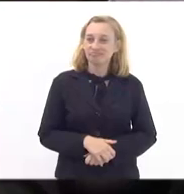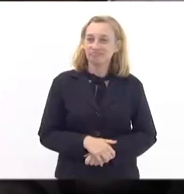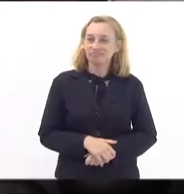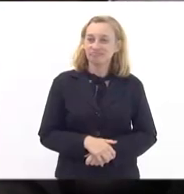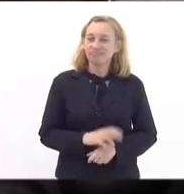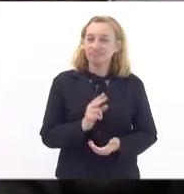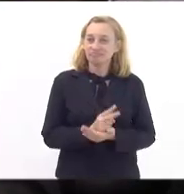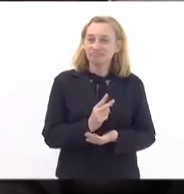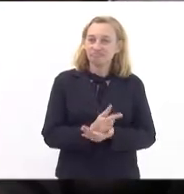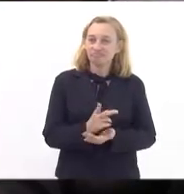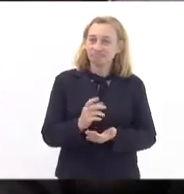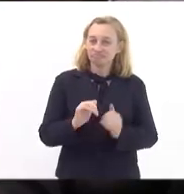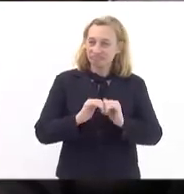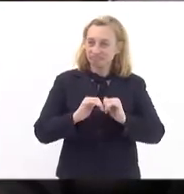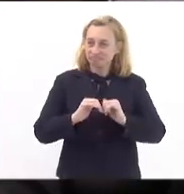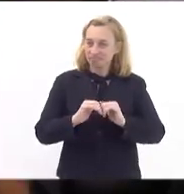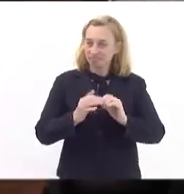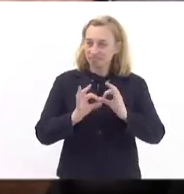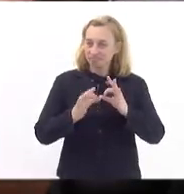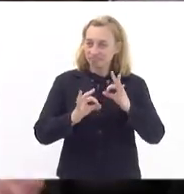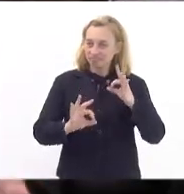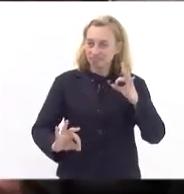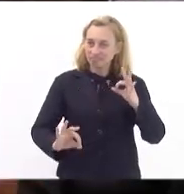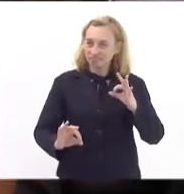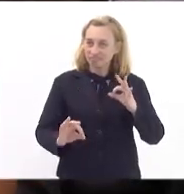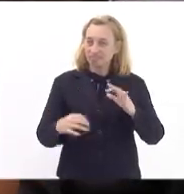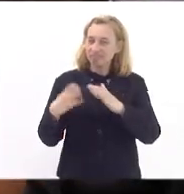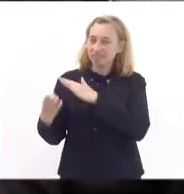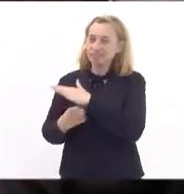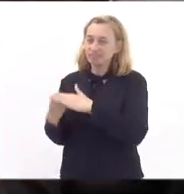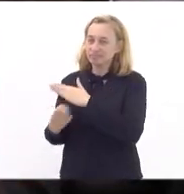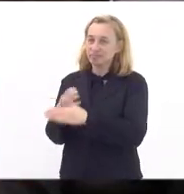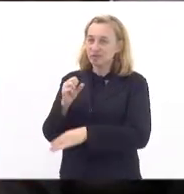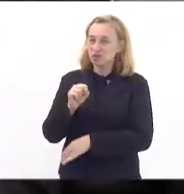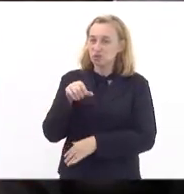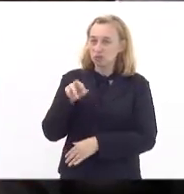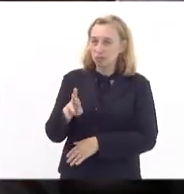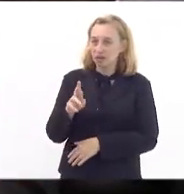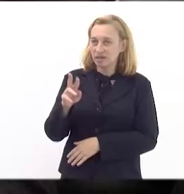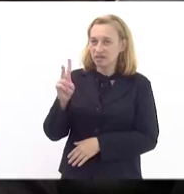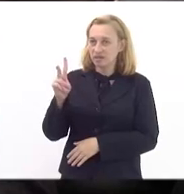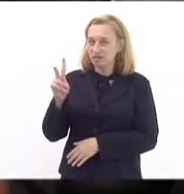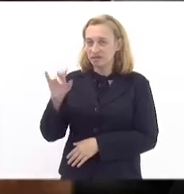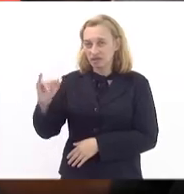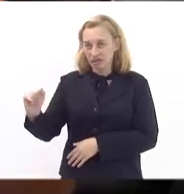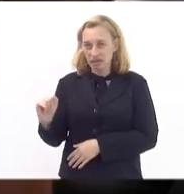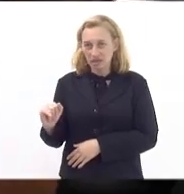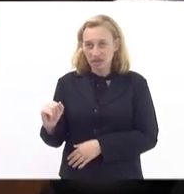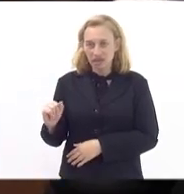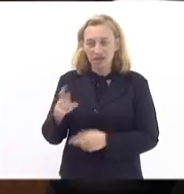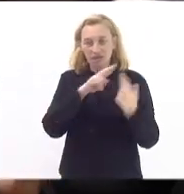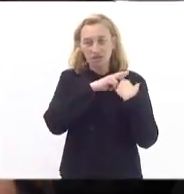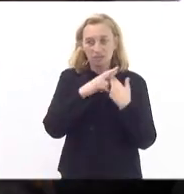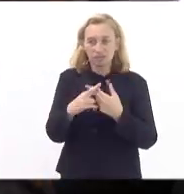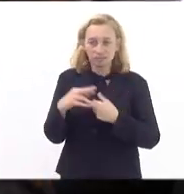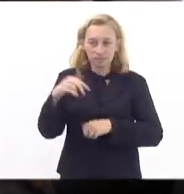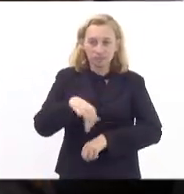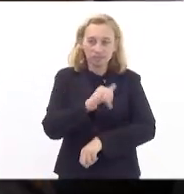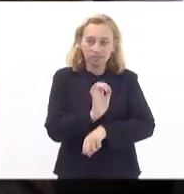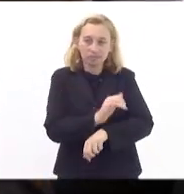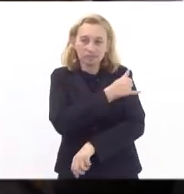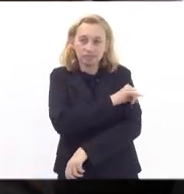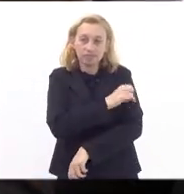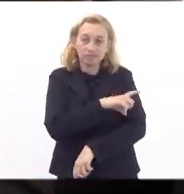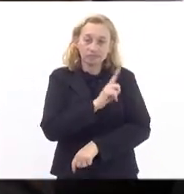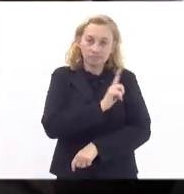que esteja longe e que a SuperVia é a responsável que no estado do Rio de Janeiro passou a ser a